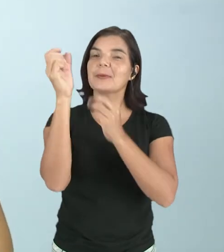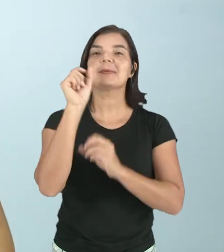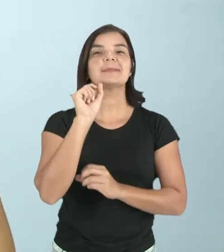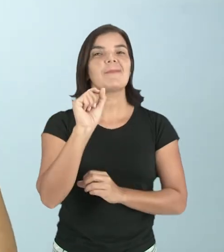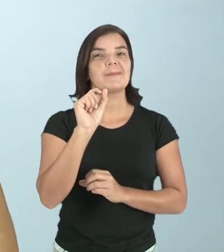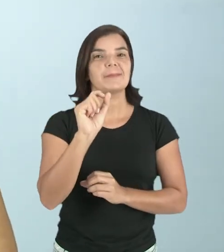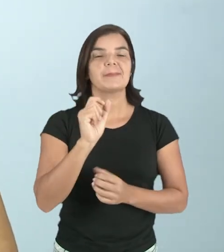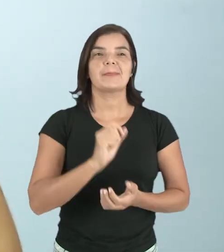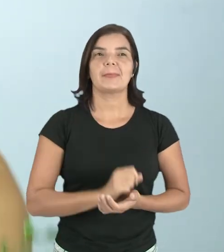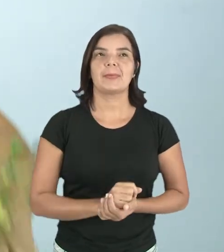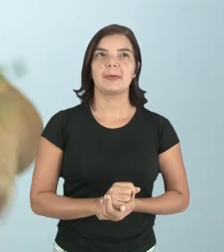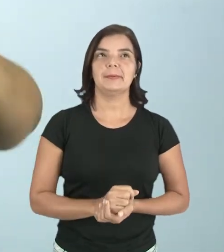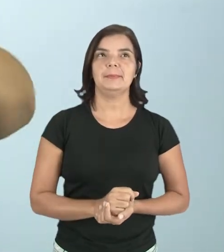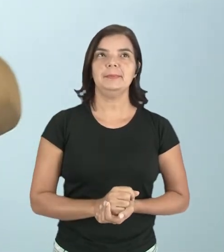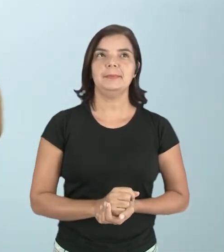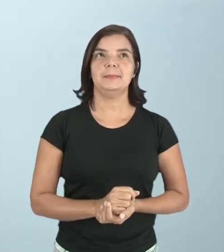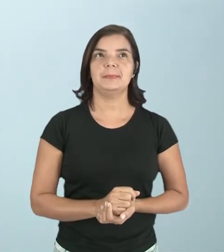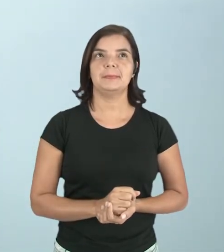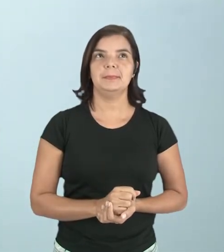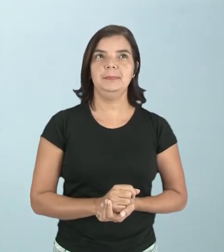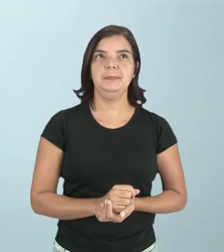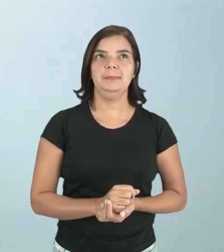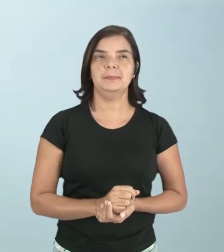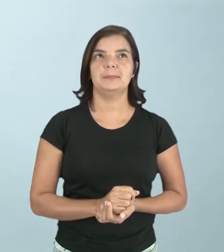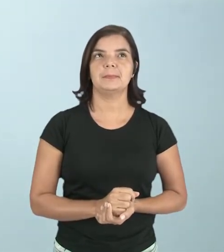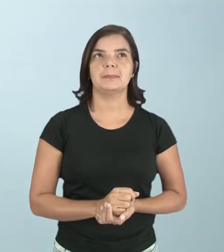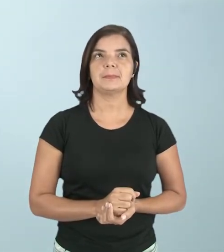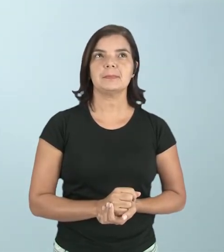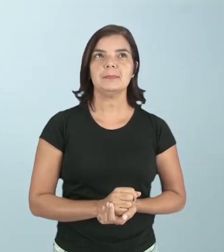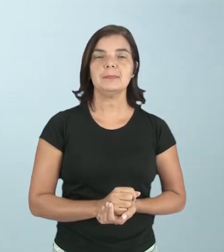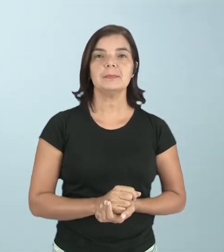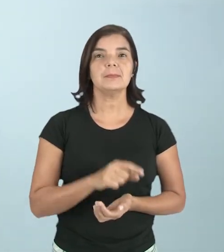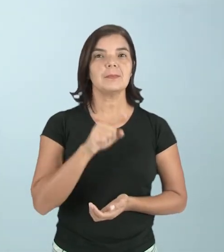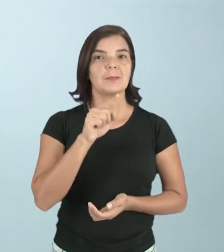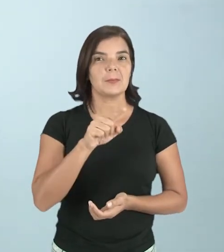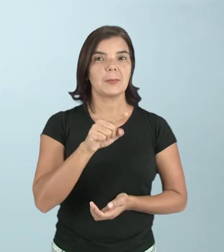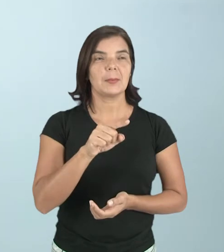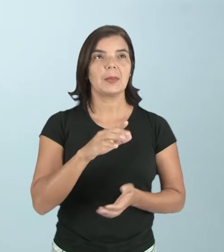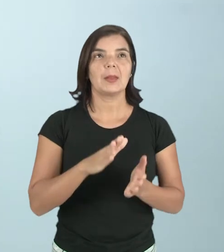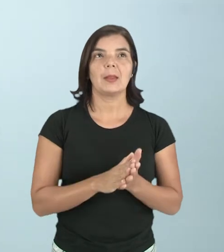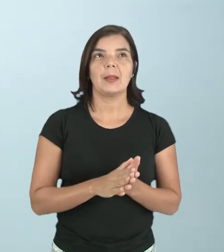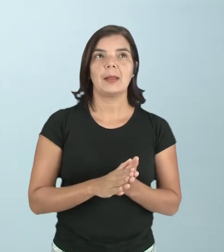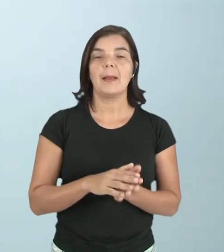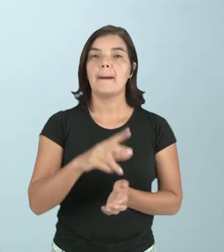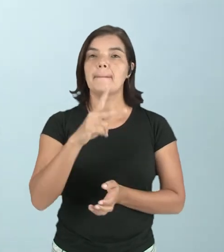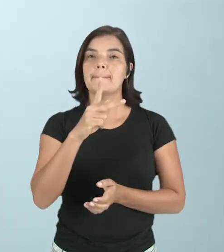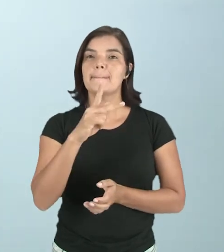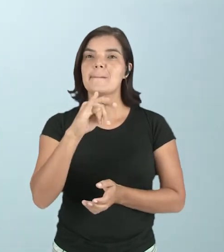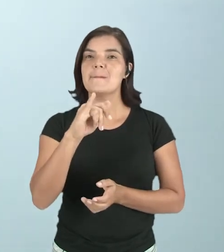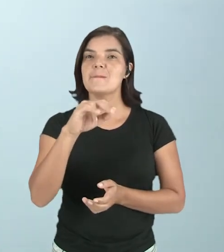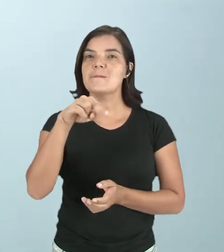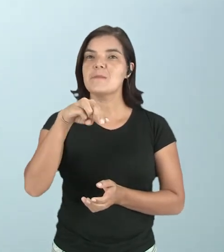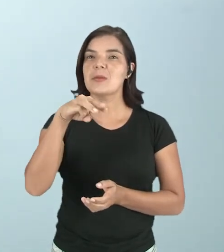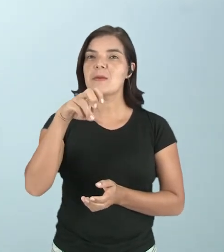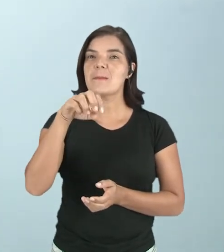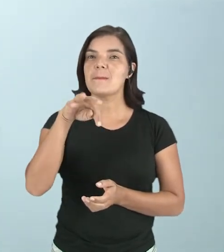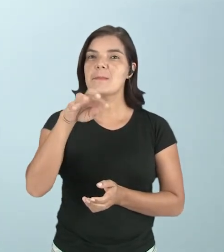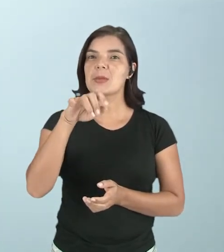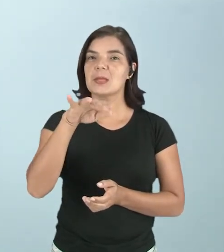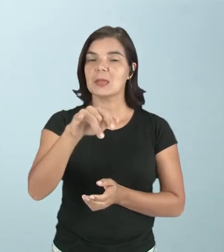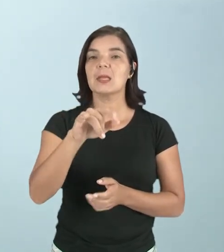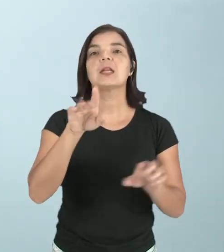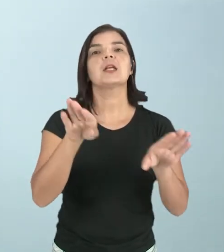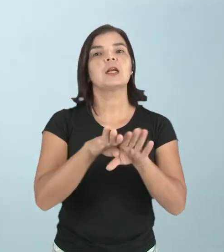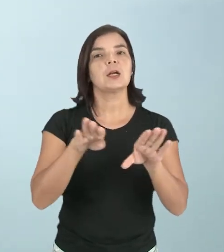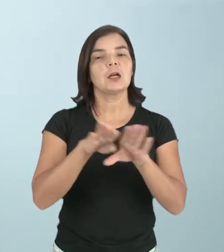é essa pimenteira. Essa pimenteira não é usada, é uma pimenteira